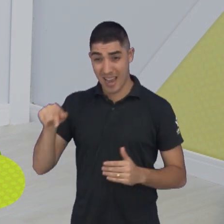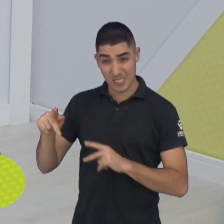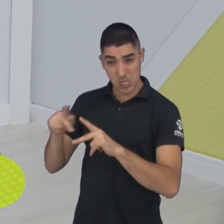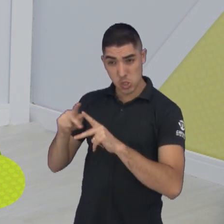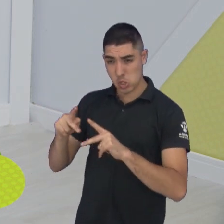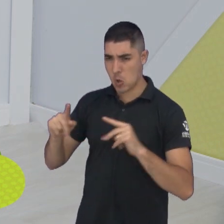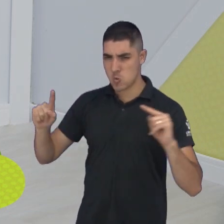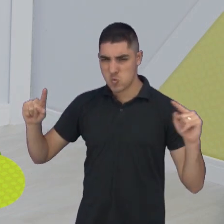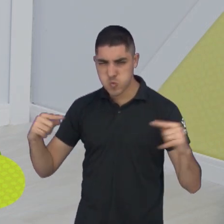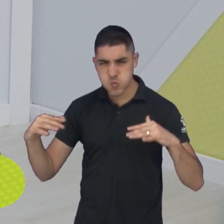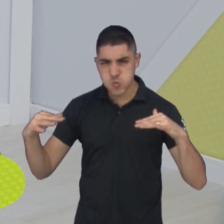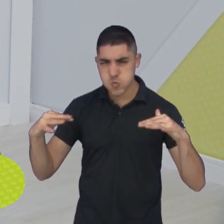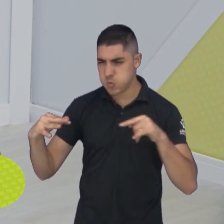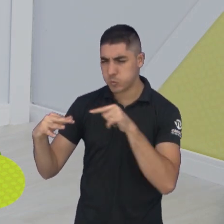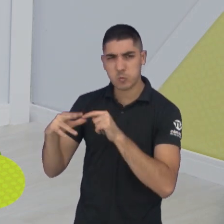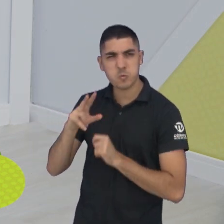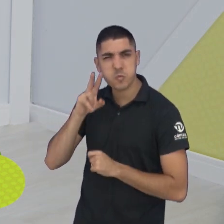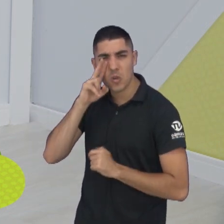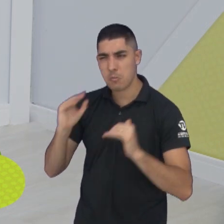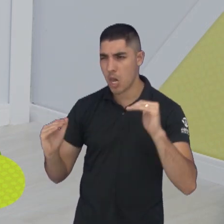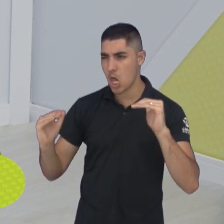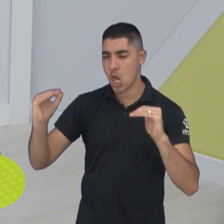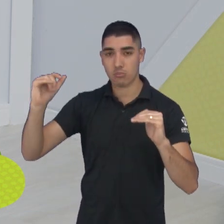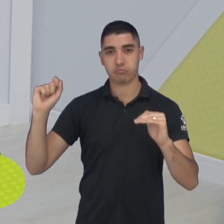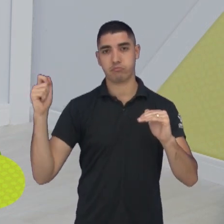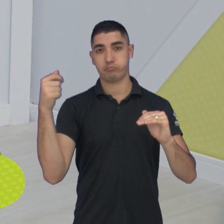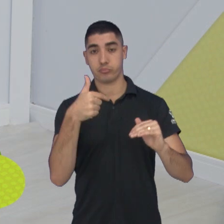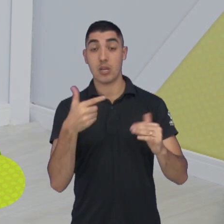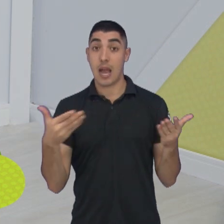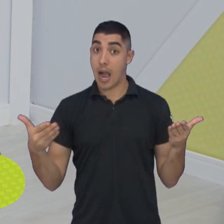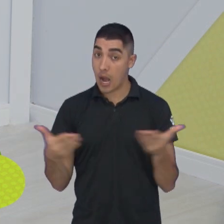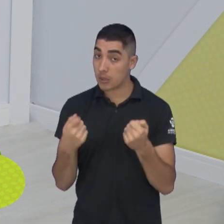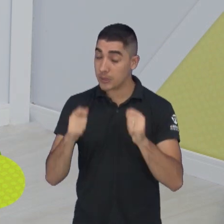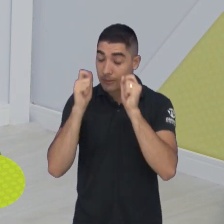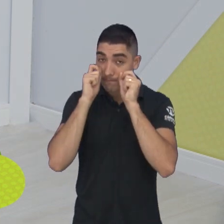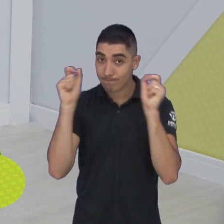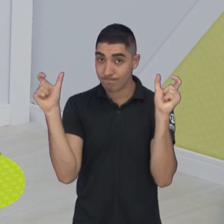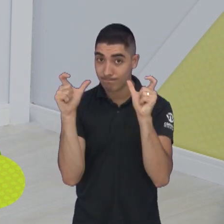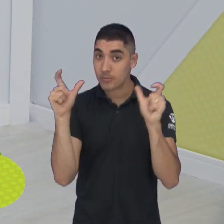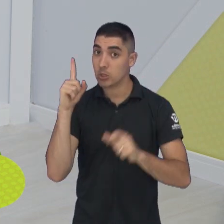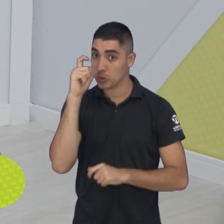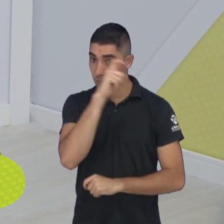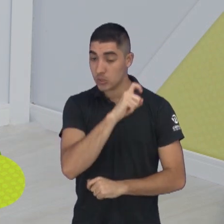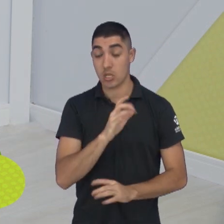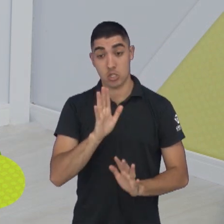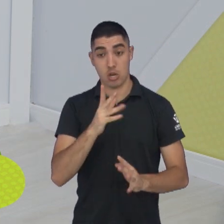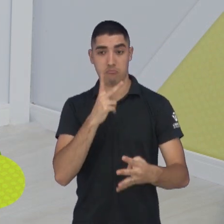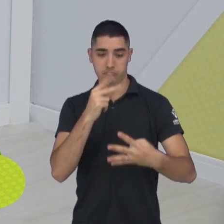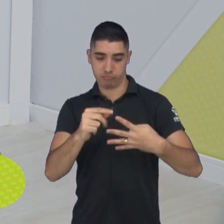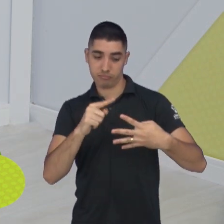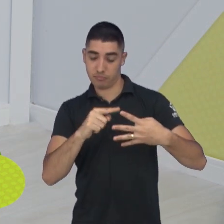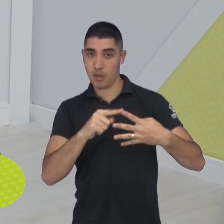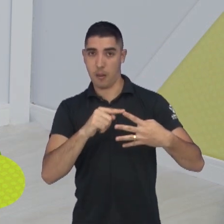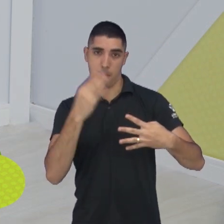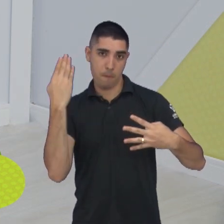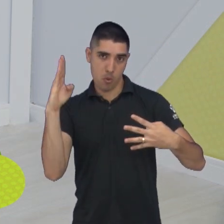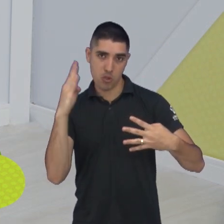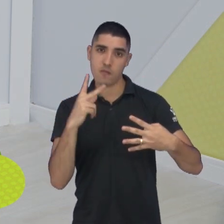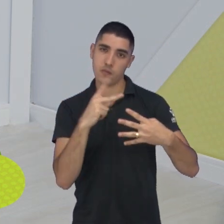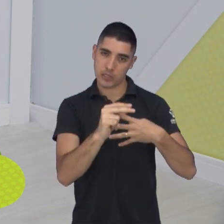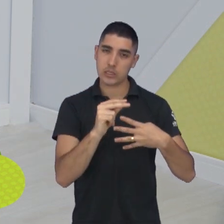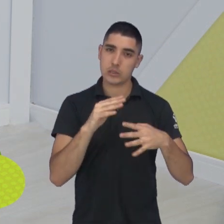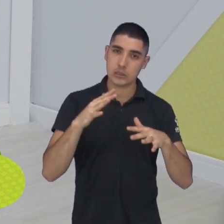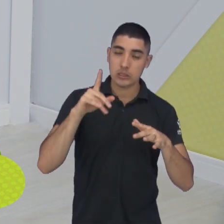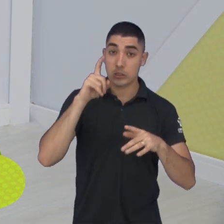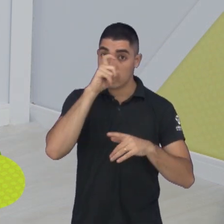nem tanto. Então São José tem que abrir o olho porque vai ser um jogo complicado. A primeira ele já fez, venceu o Botafogo, apertado é verdade, venceu